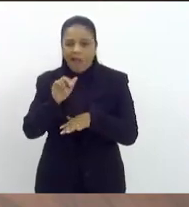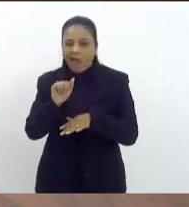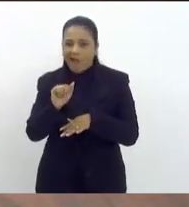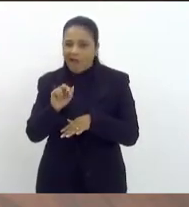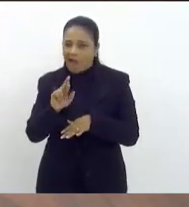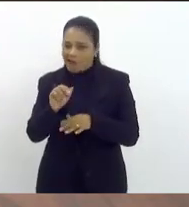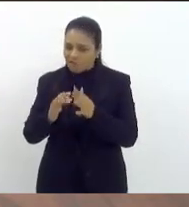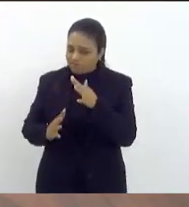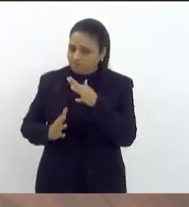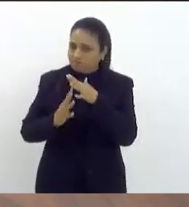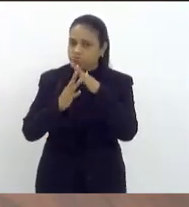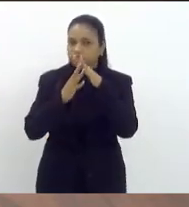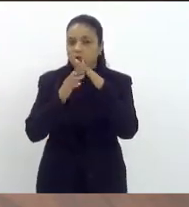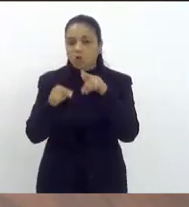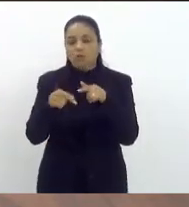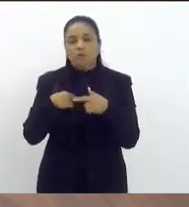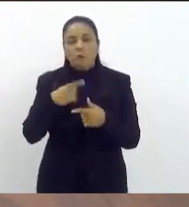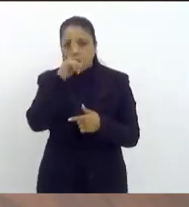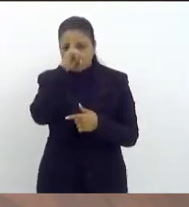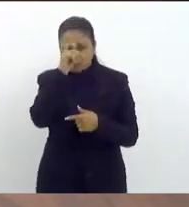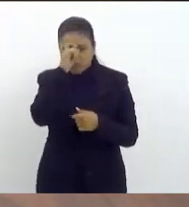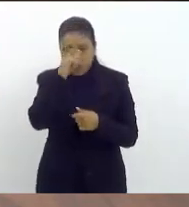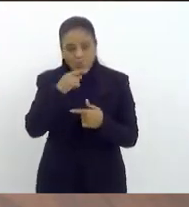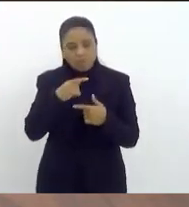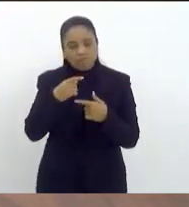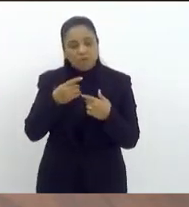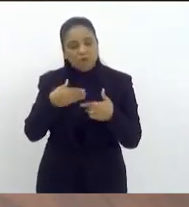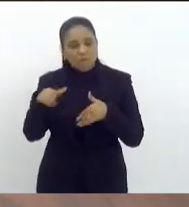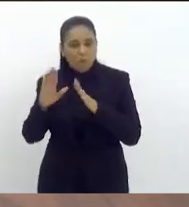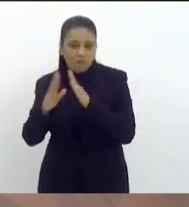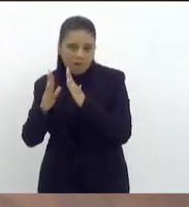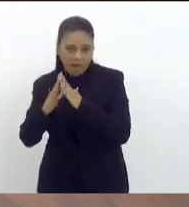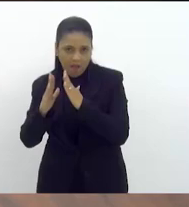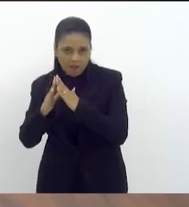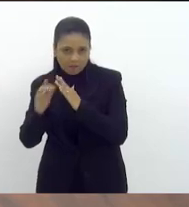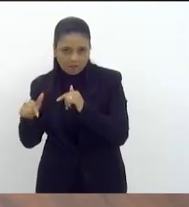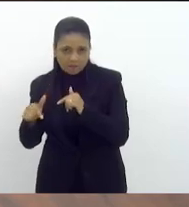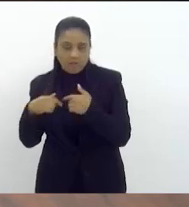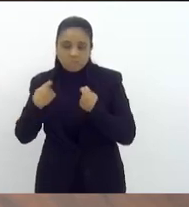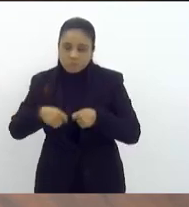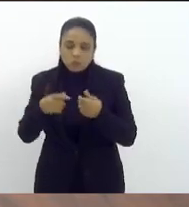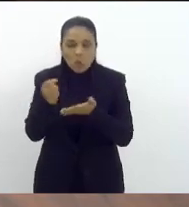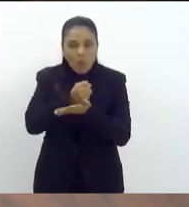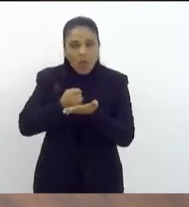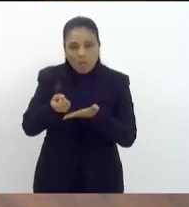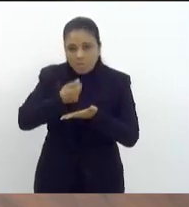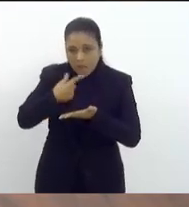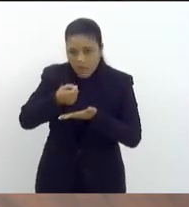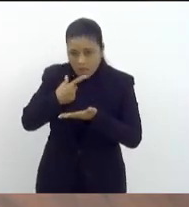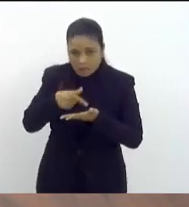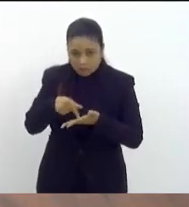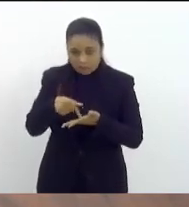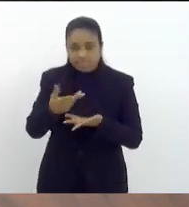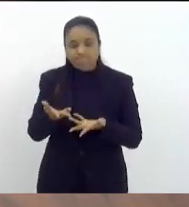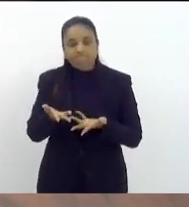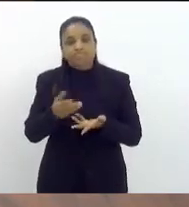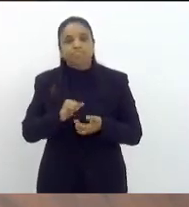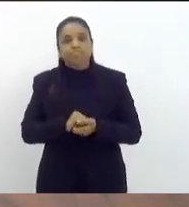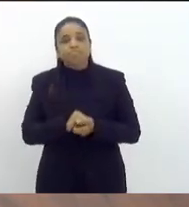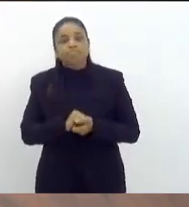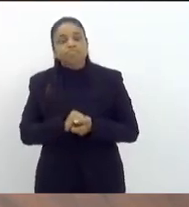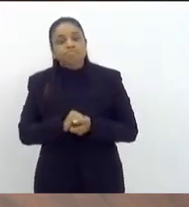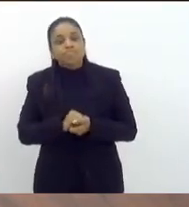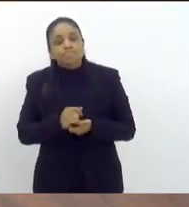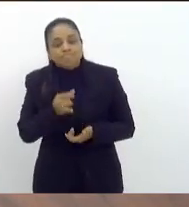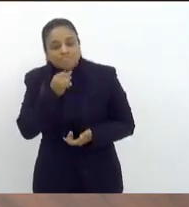eu me lembro quando ele saiu do hospital ele precisou de uma medicação o imunossupressor e infelizmente